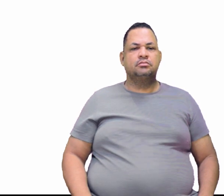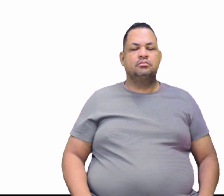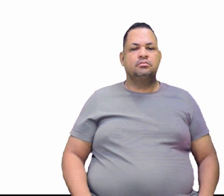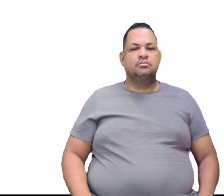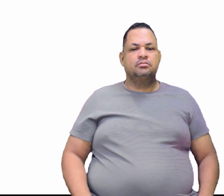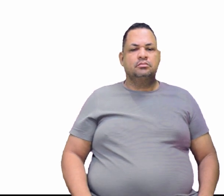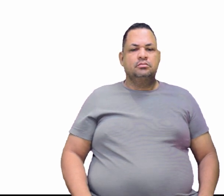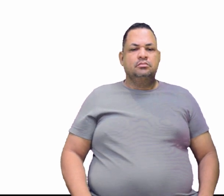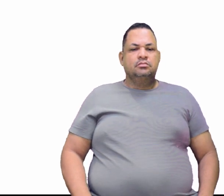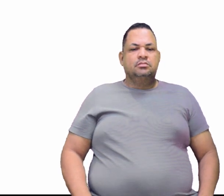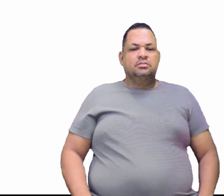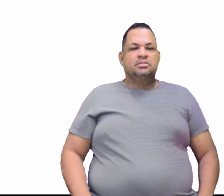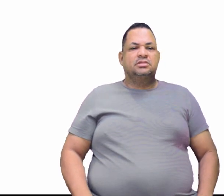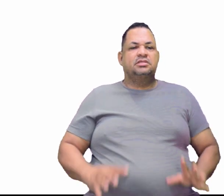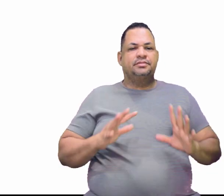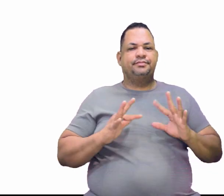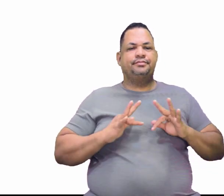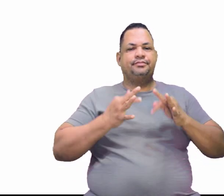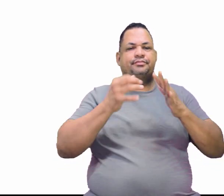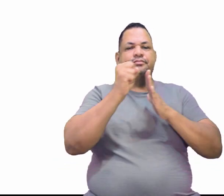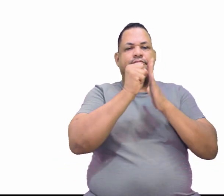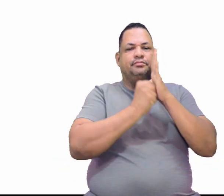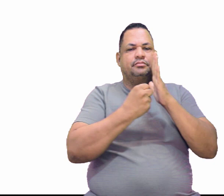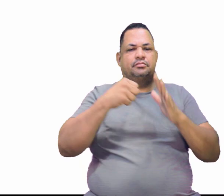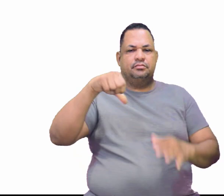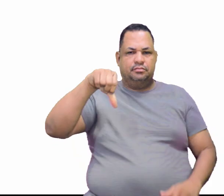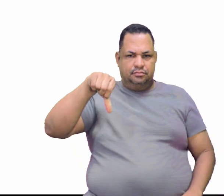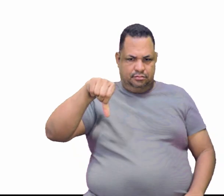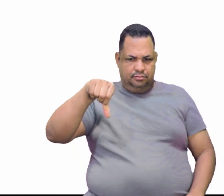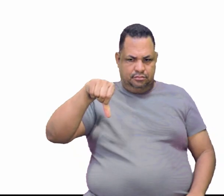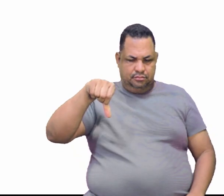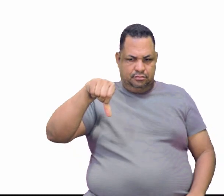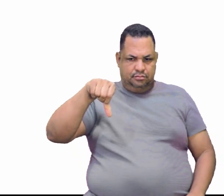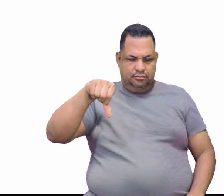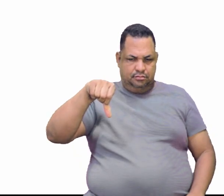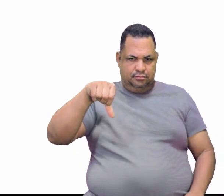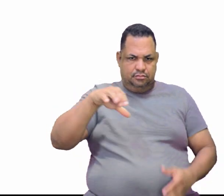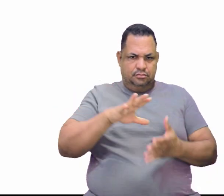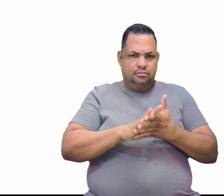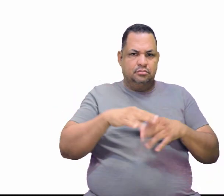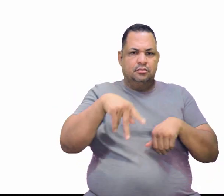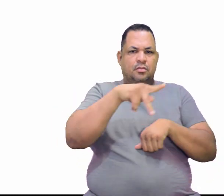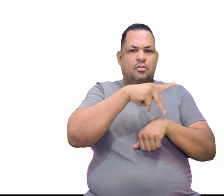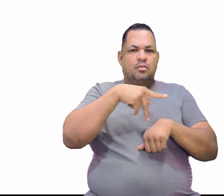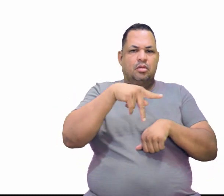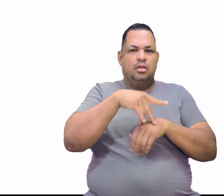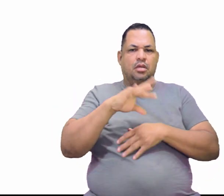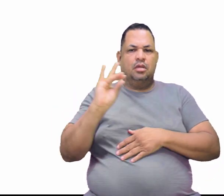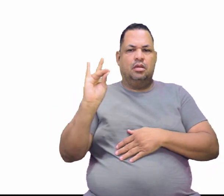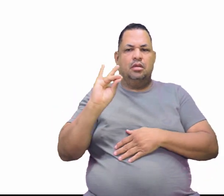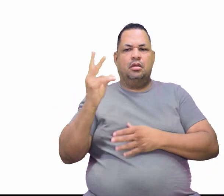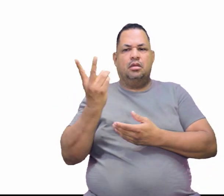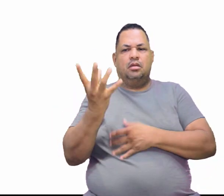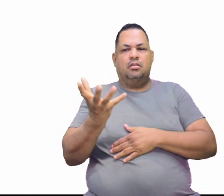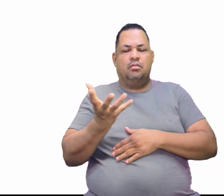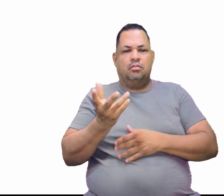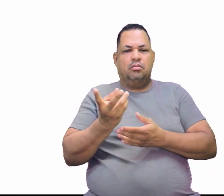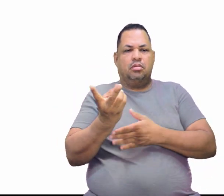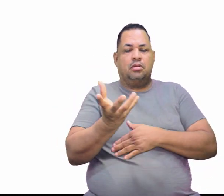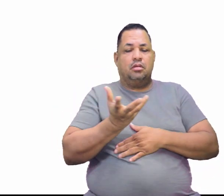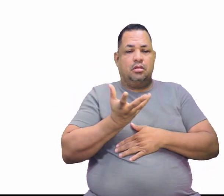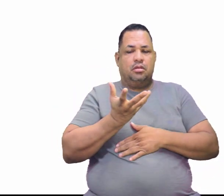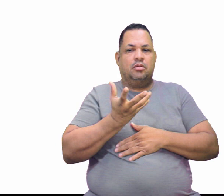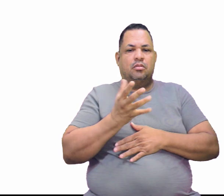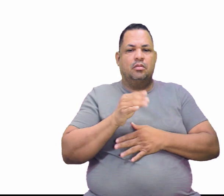então. No final do século XIX, a Bolívia buscava